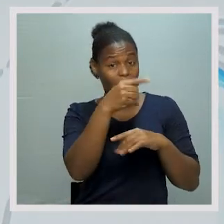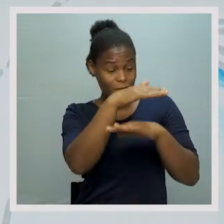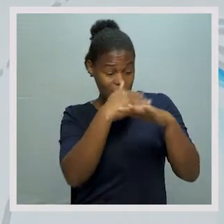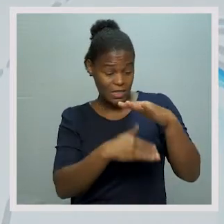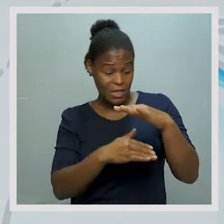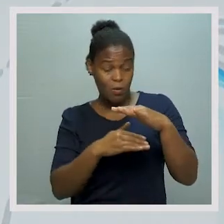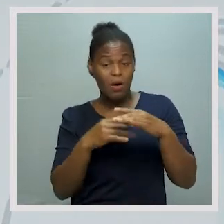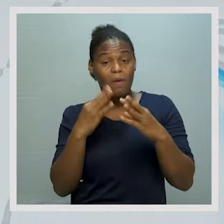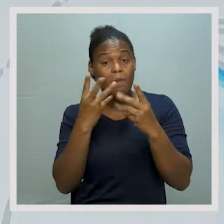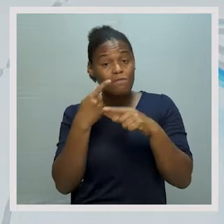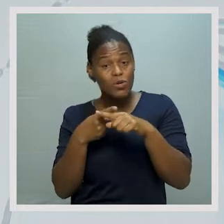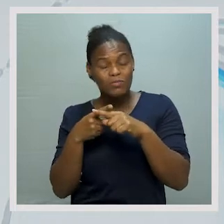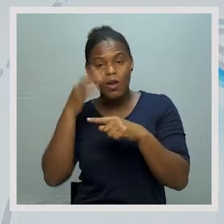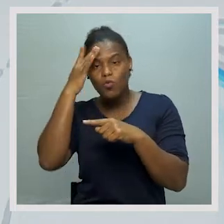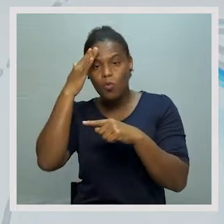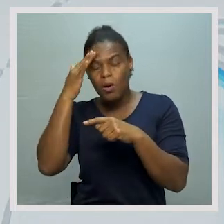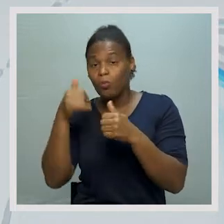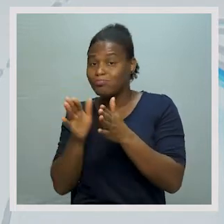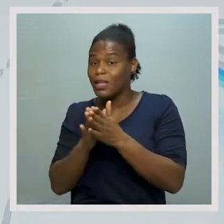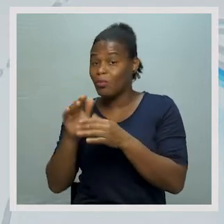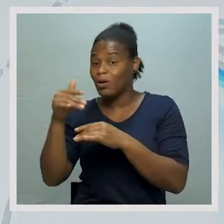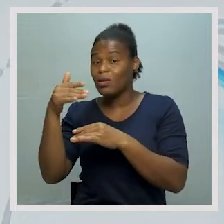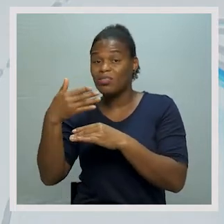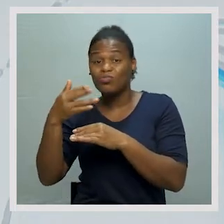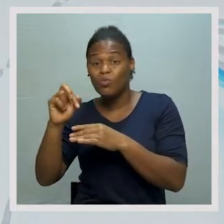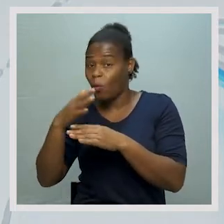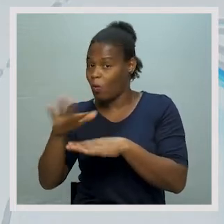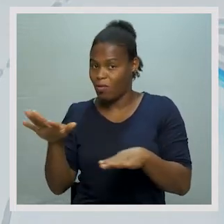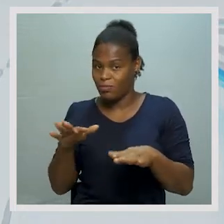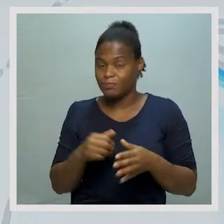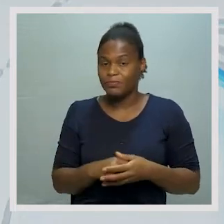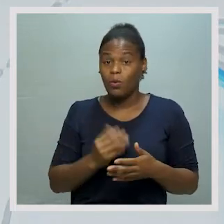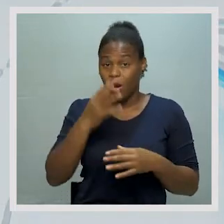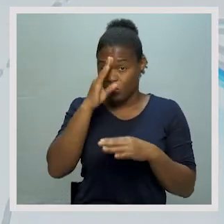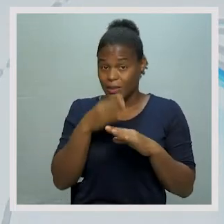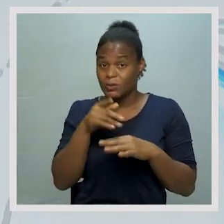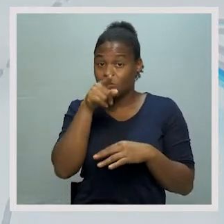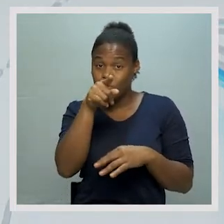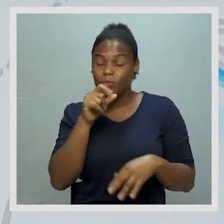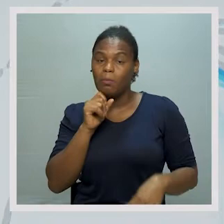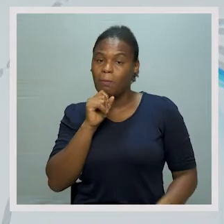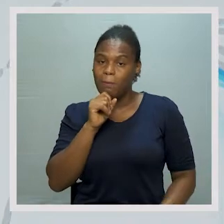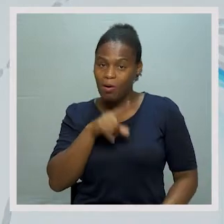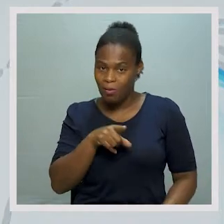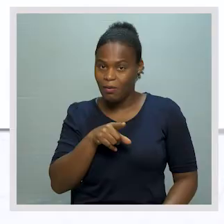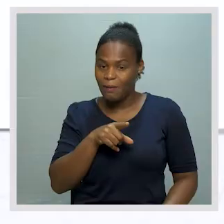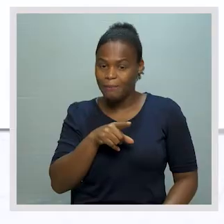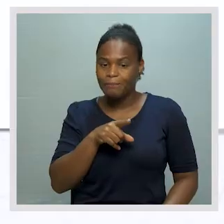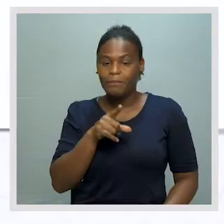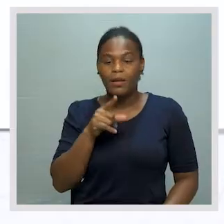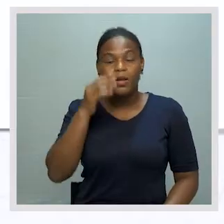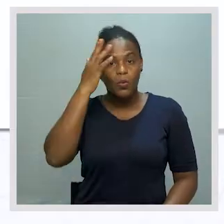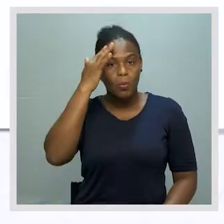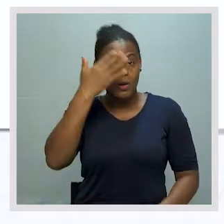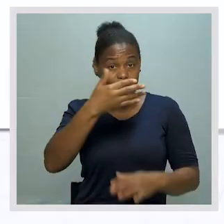fração a multiplicar por um número inteiro. Quando isso acontece, podes, no